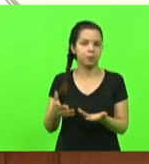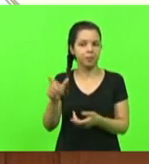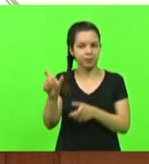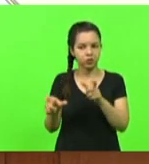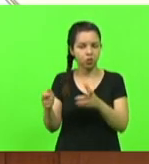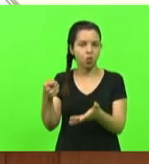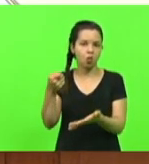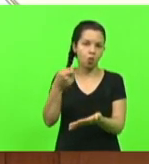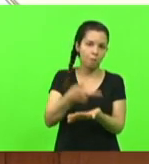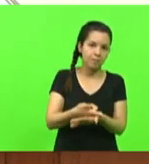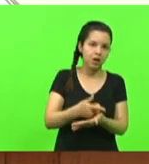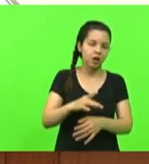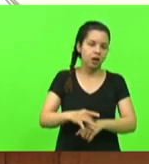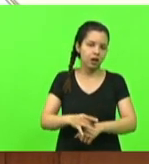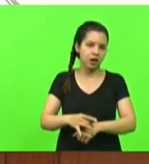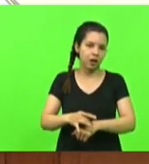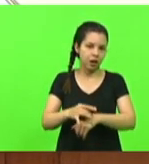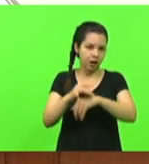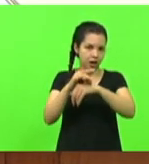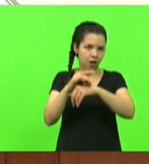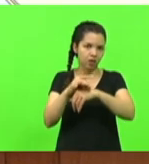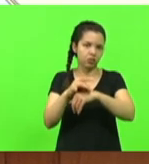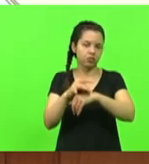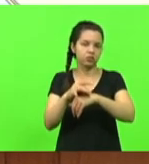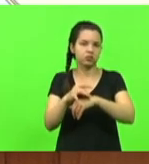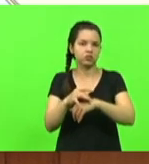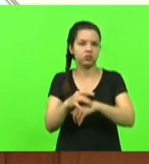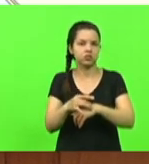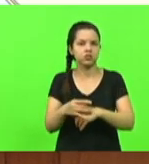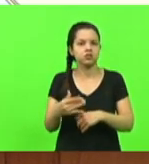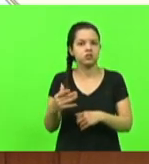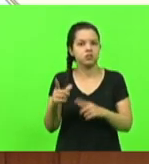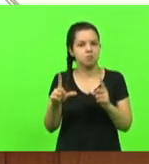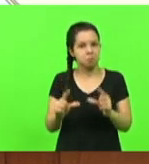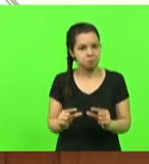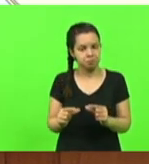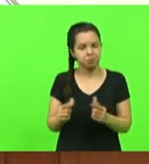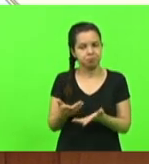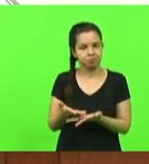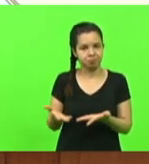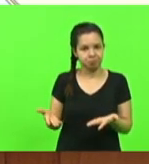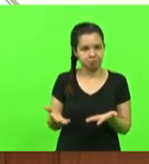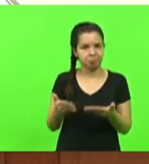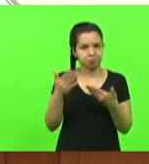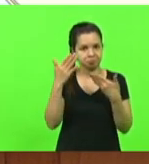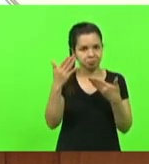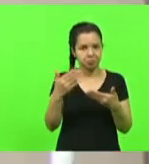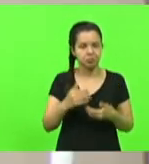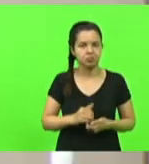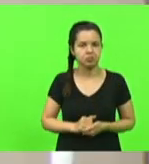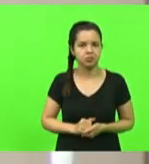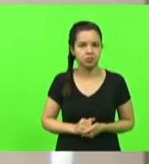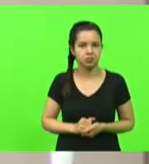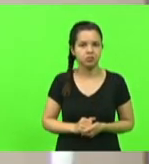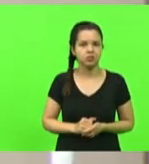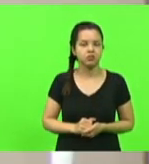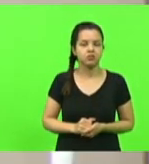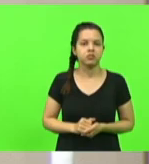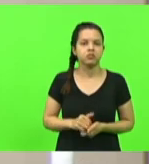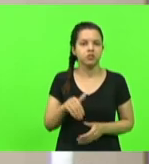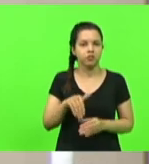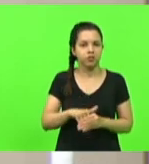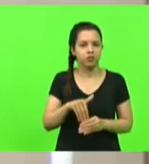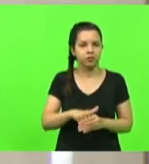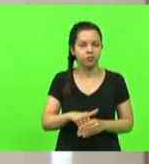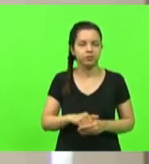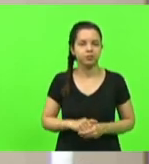uma carne até daqui a pouco de menos valor. Era isso, presidente. Obrigado. Deputados que aprovam, permaneçam como se encontram.